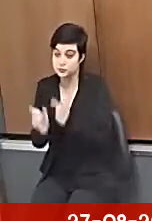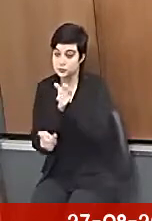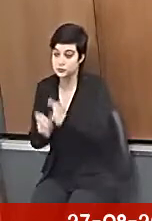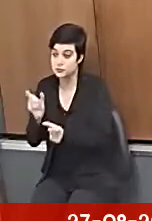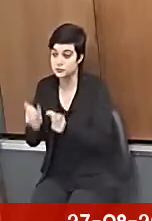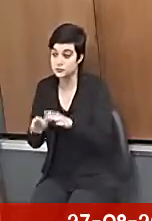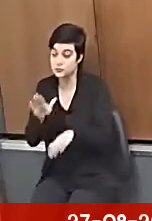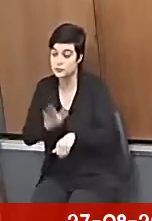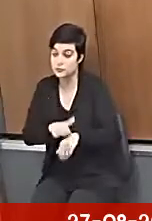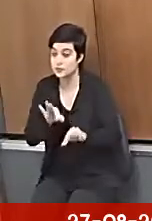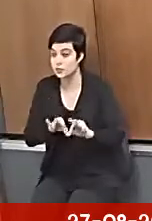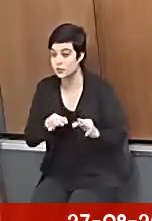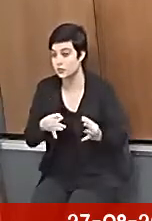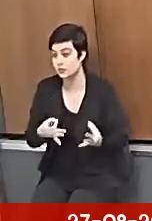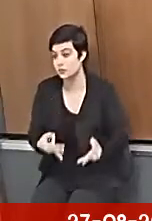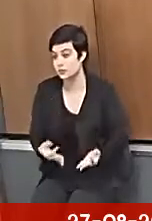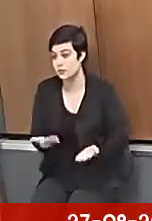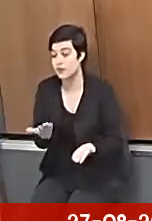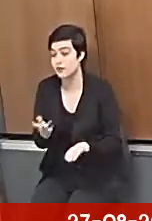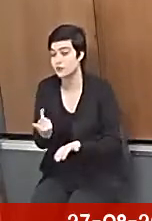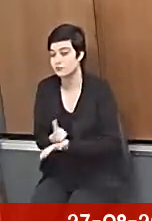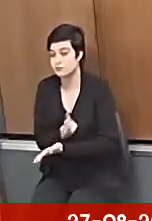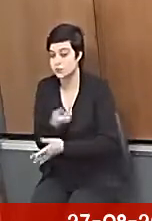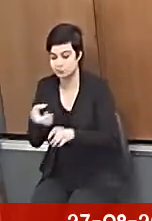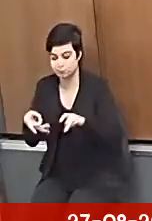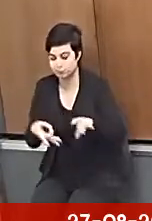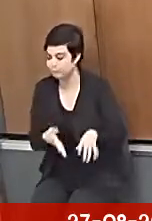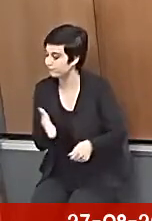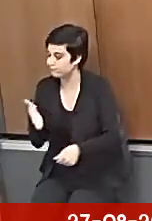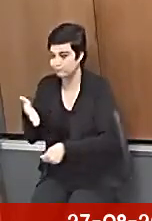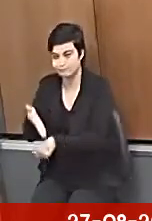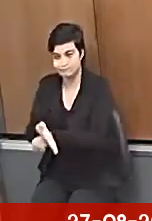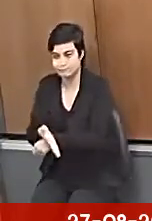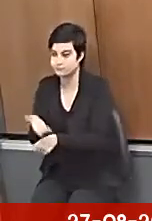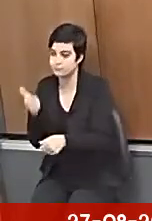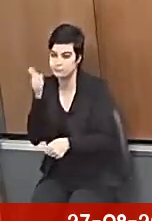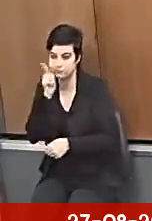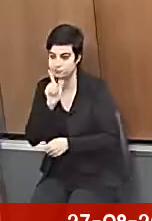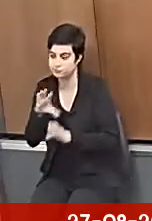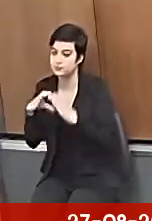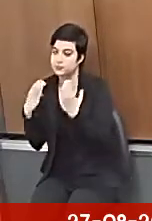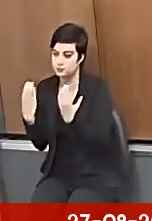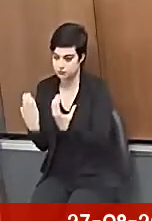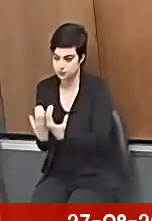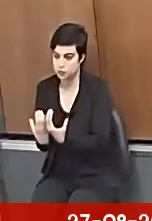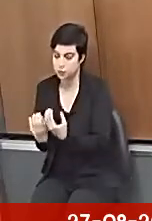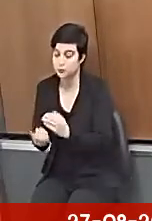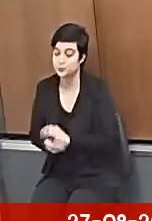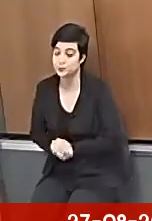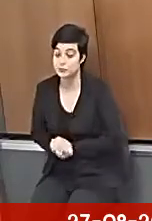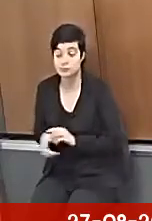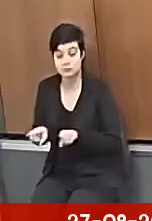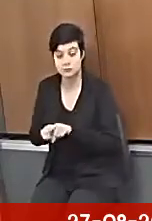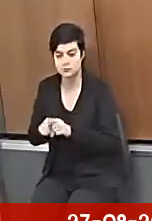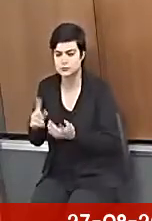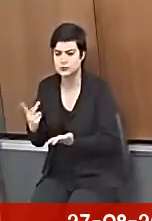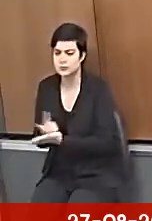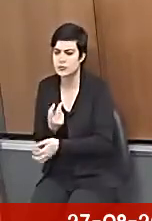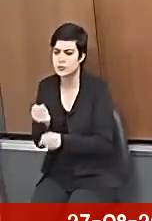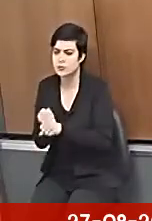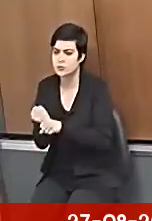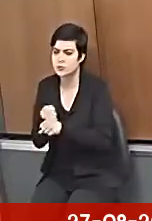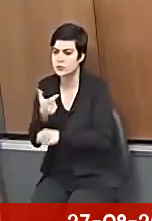mais baixa sendo excluída de ir ao estádio o outro caso eu queria comentar o seguinte é em 2016